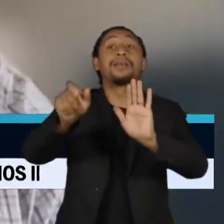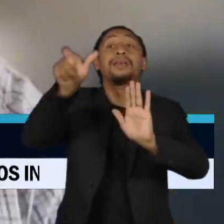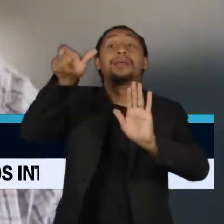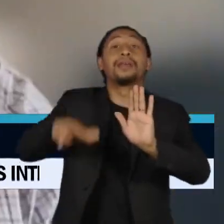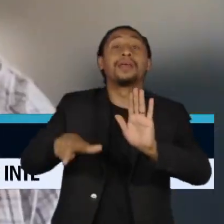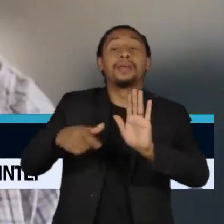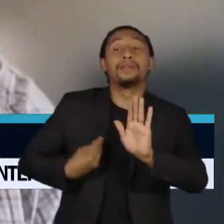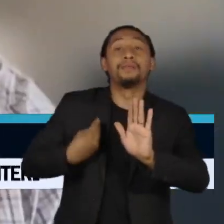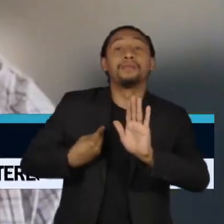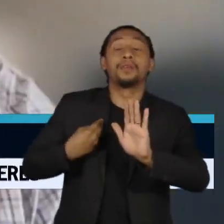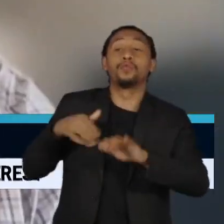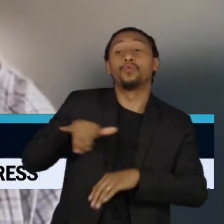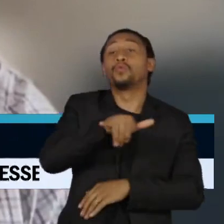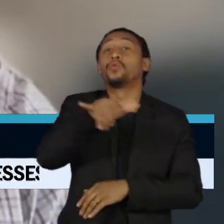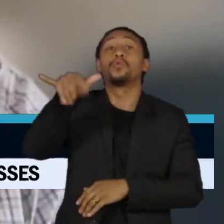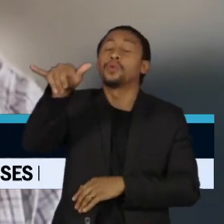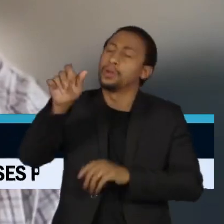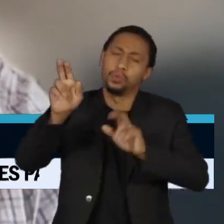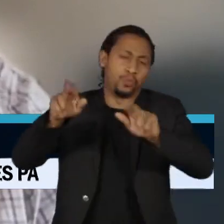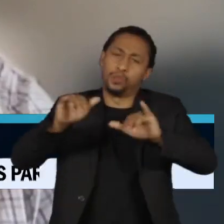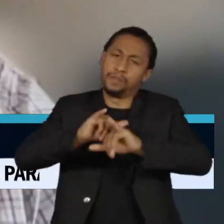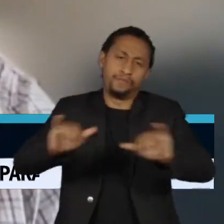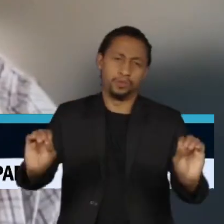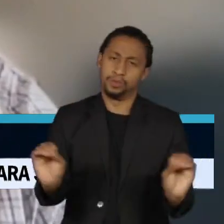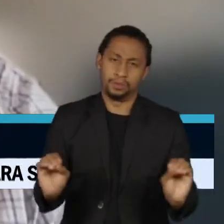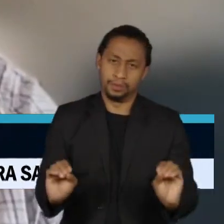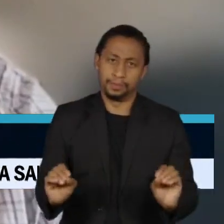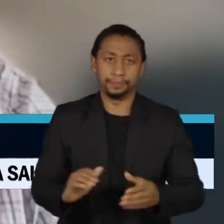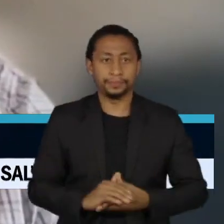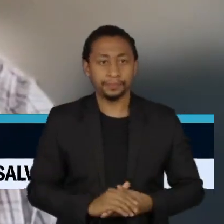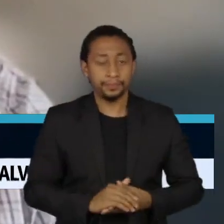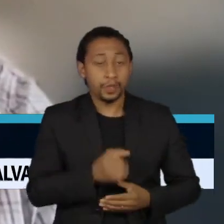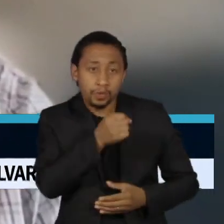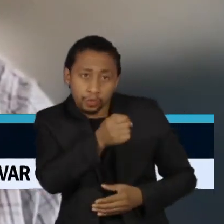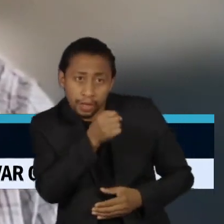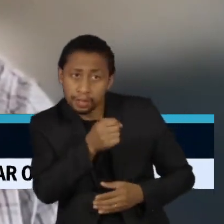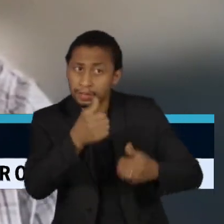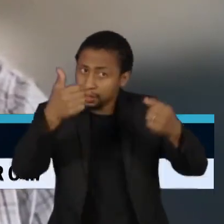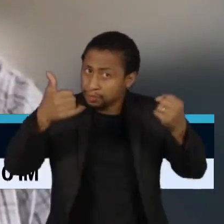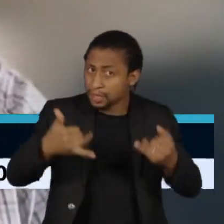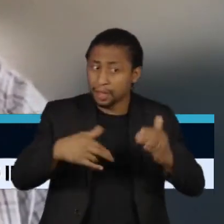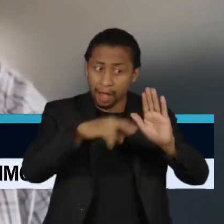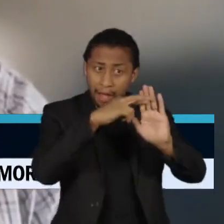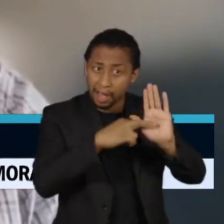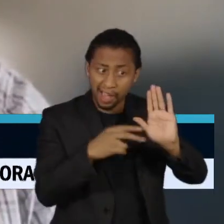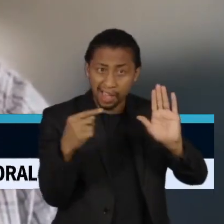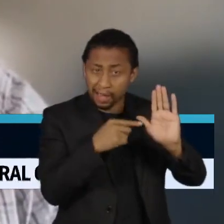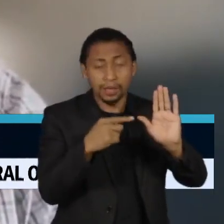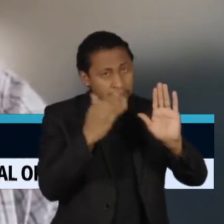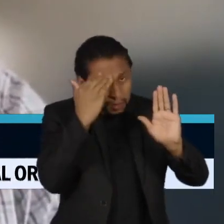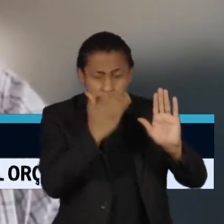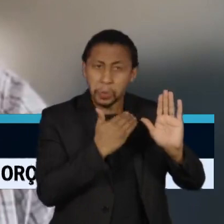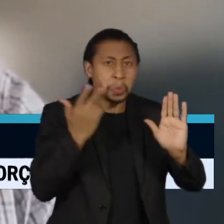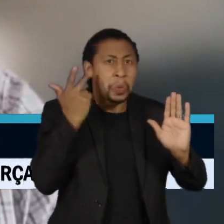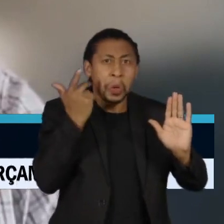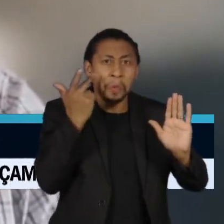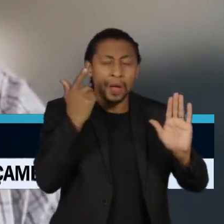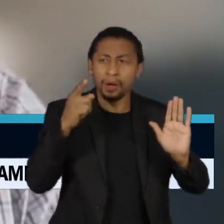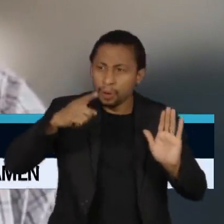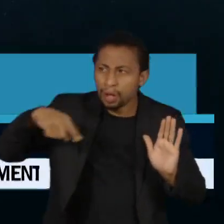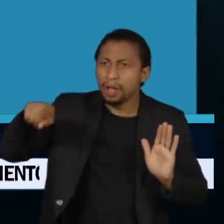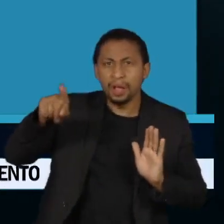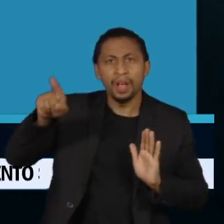por isso jornalistas que afirmam não terem quebrado as regras da plataforma acusam bilionário de